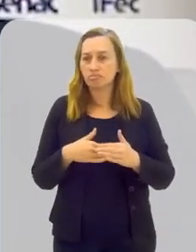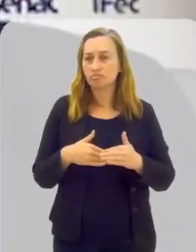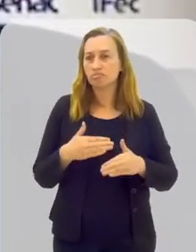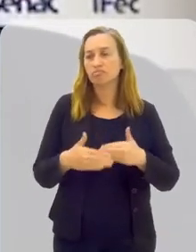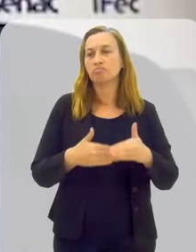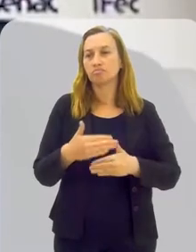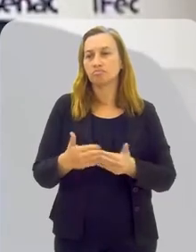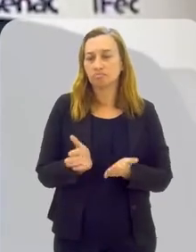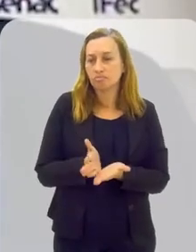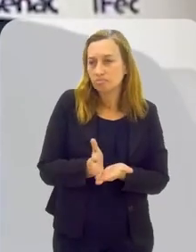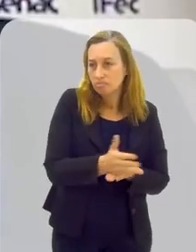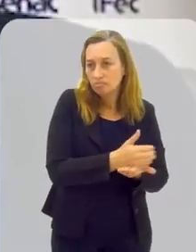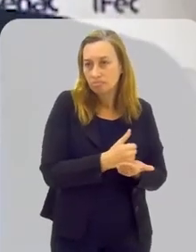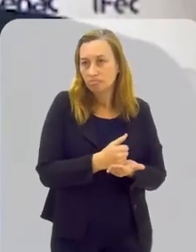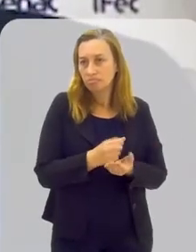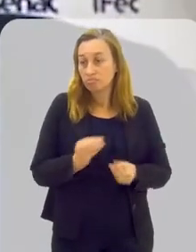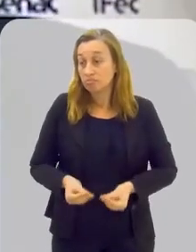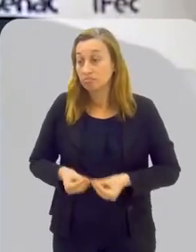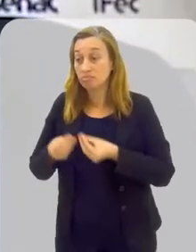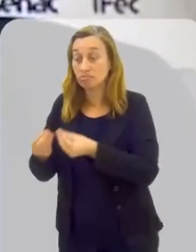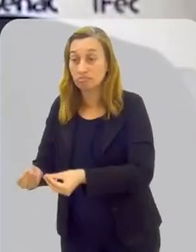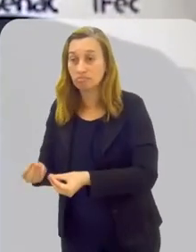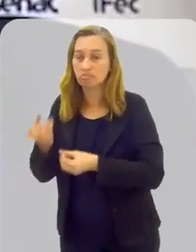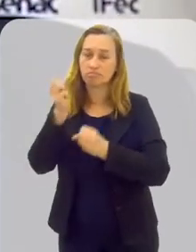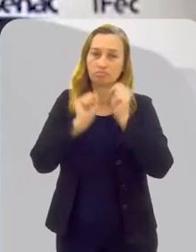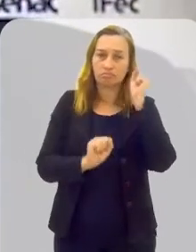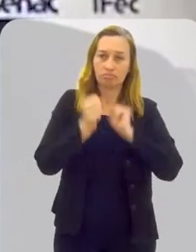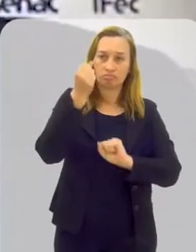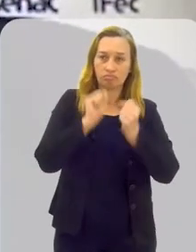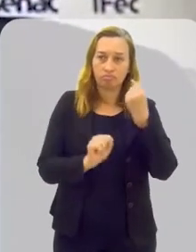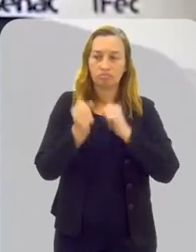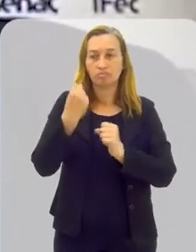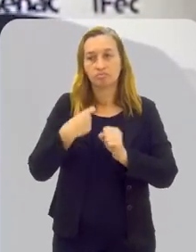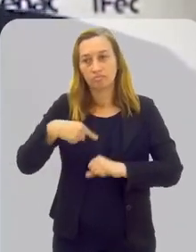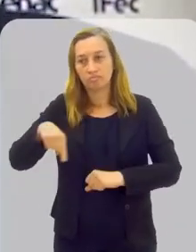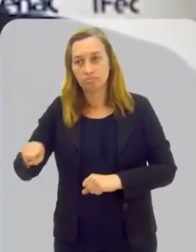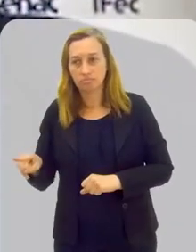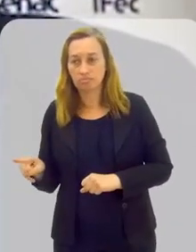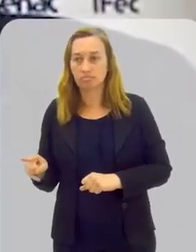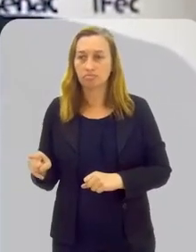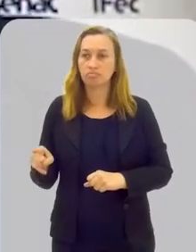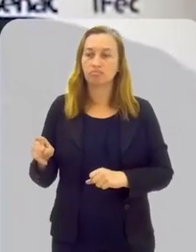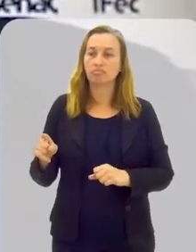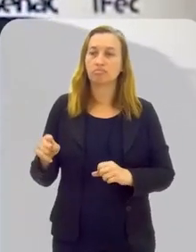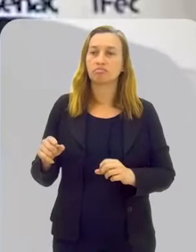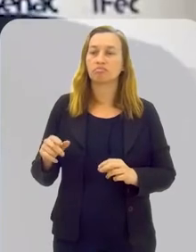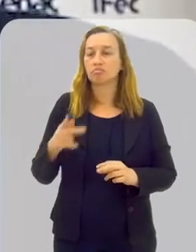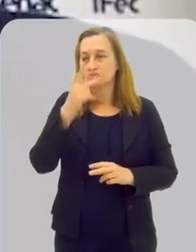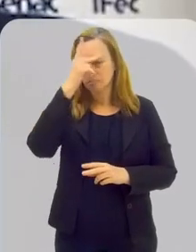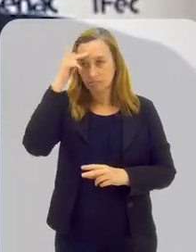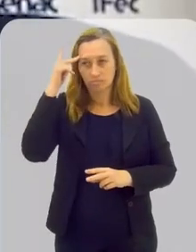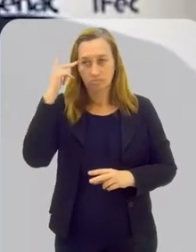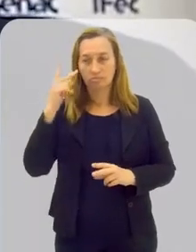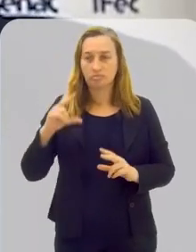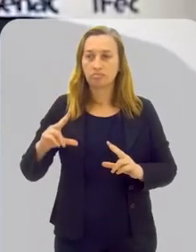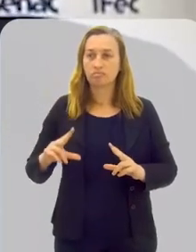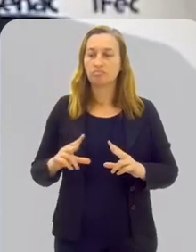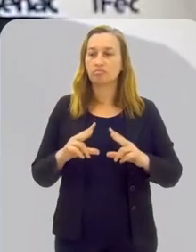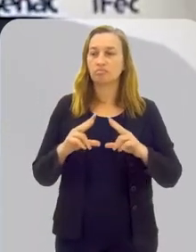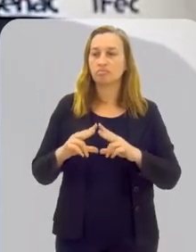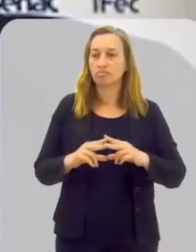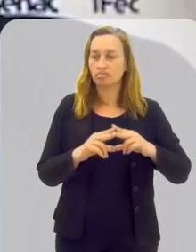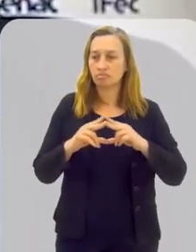nossa conversa porque a gente está fazendo todo o processo a gente coleta e entrega isso a indústria então a gente está indo lá